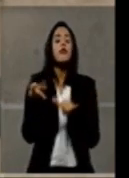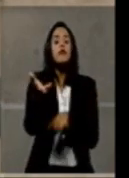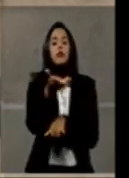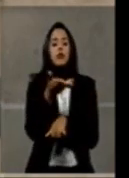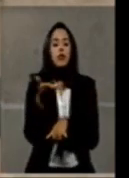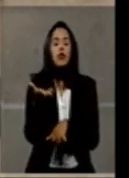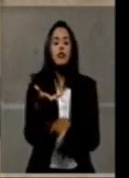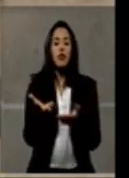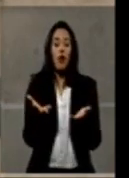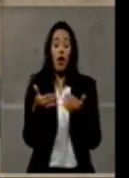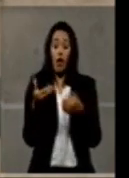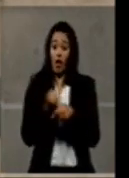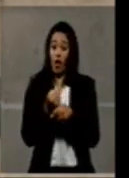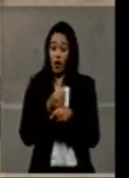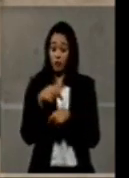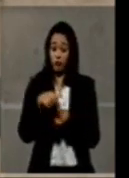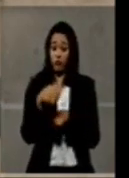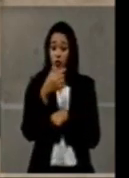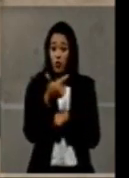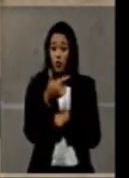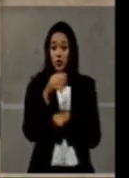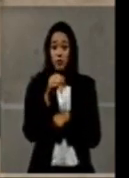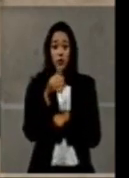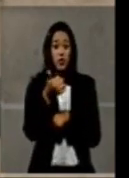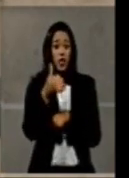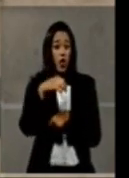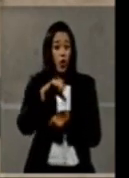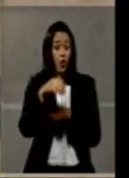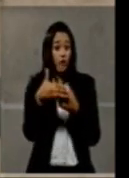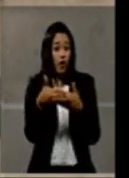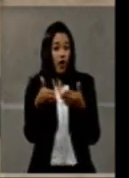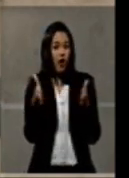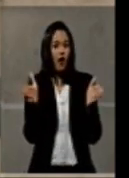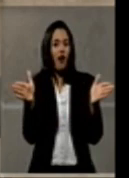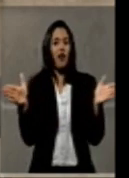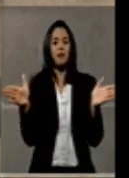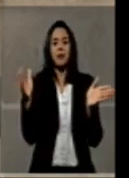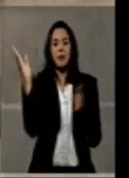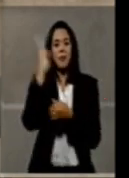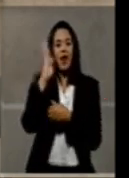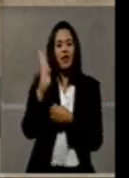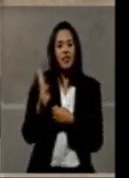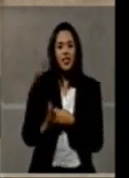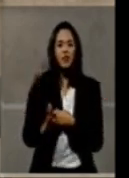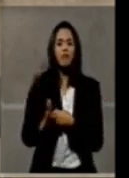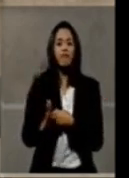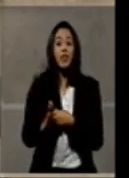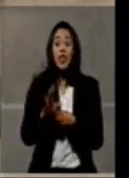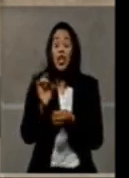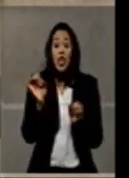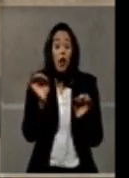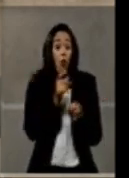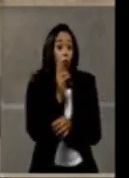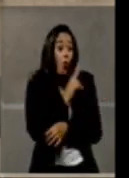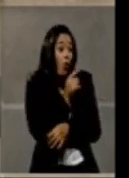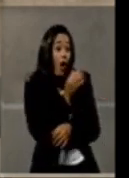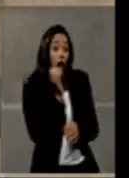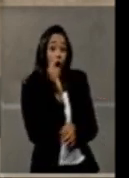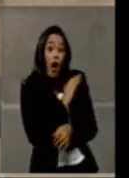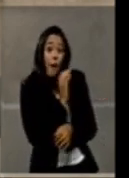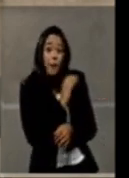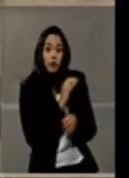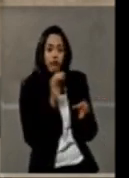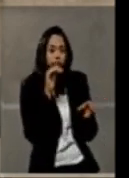que o ano judiciário de 2019 abre se para um brasil recém saído das urnas é portanto